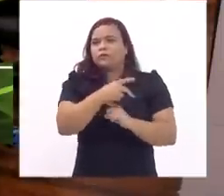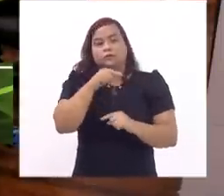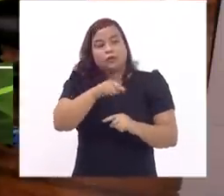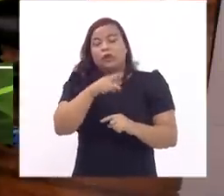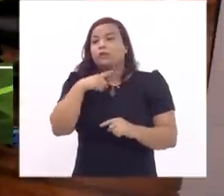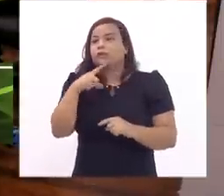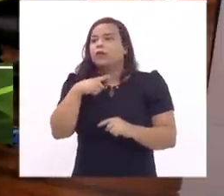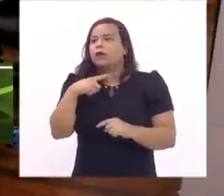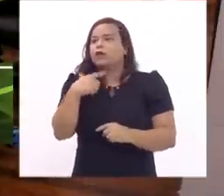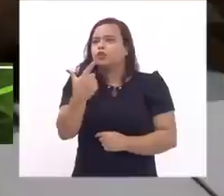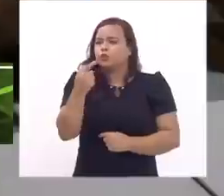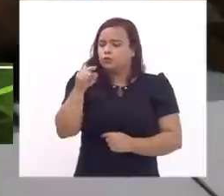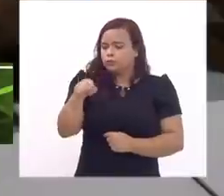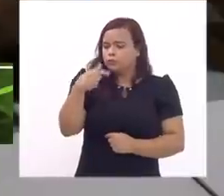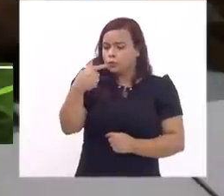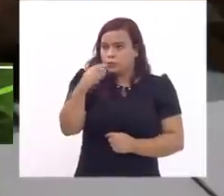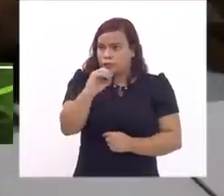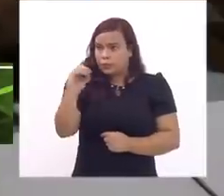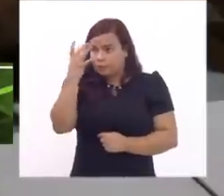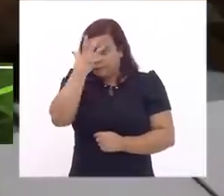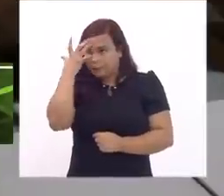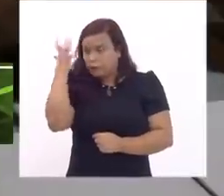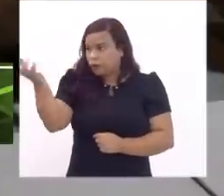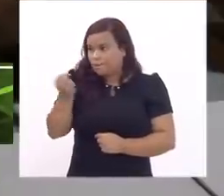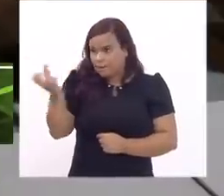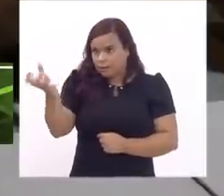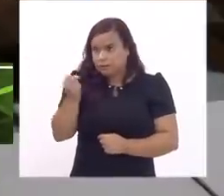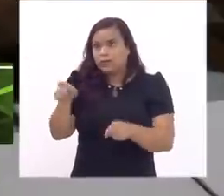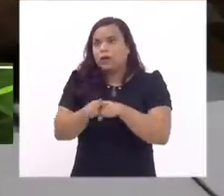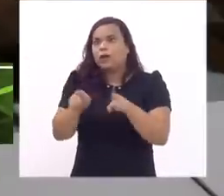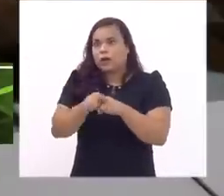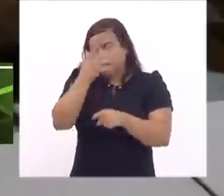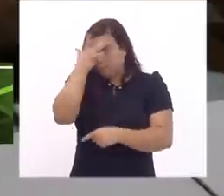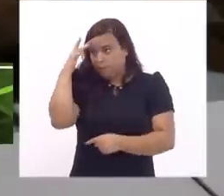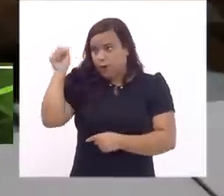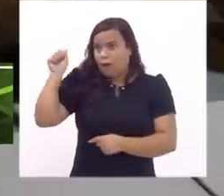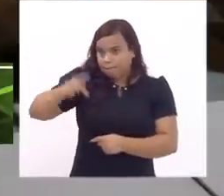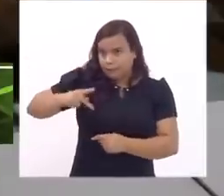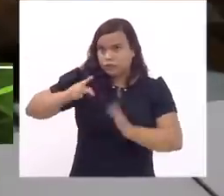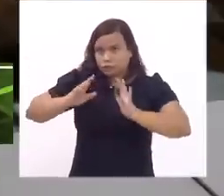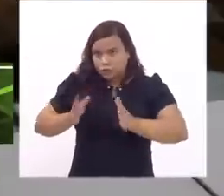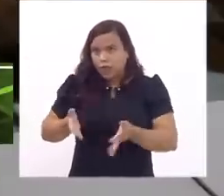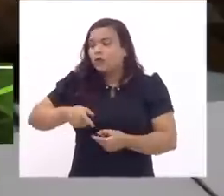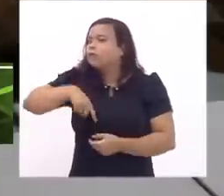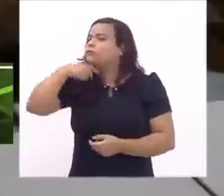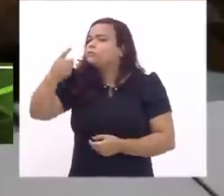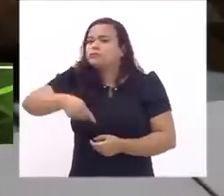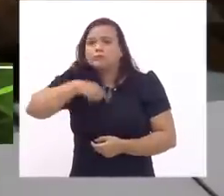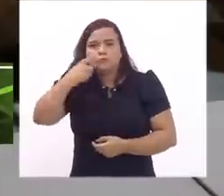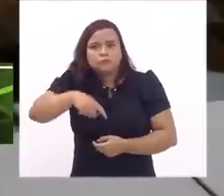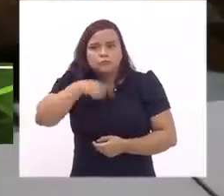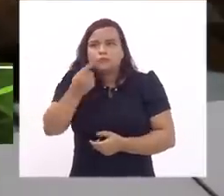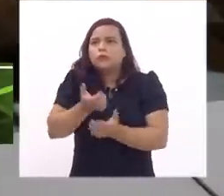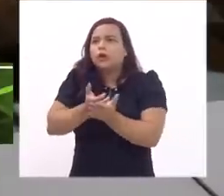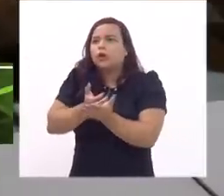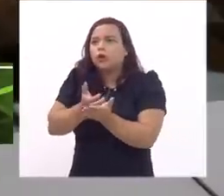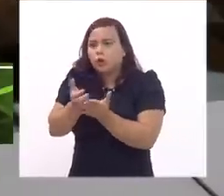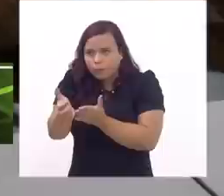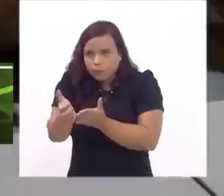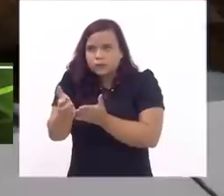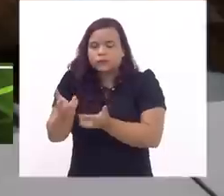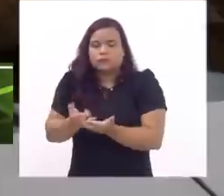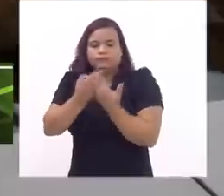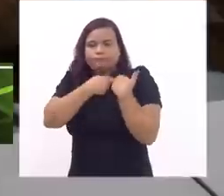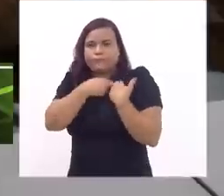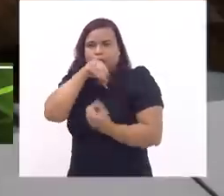2.700 pensionistas e aposentados não conseguiram ainda ser enquadrados no plano de cargos e salários